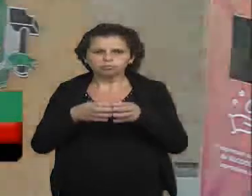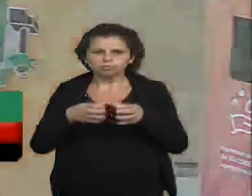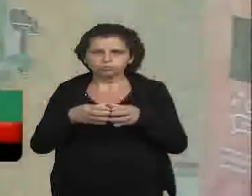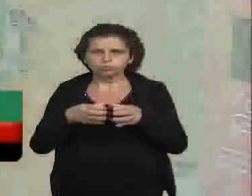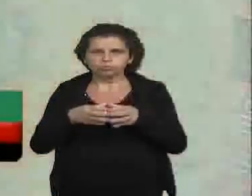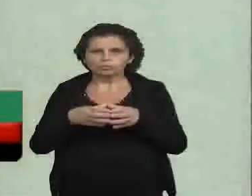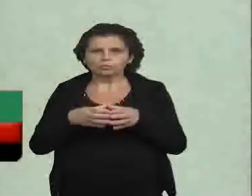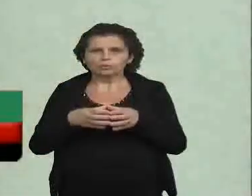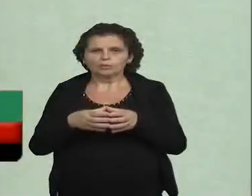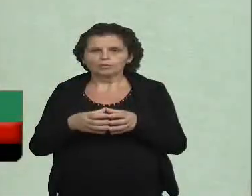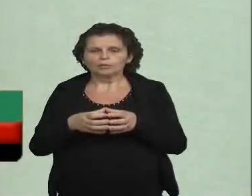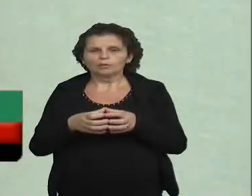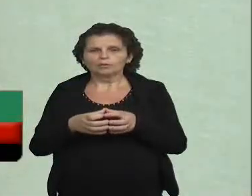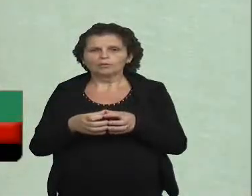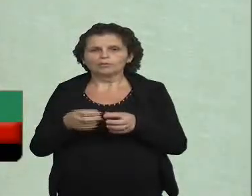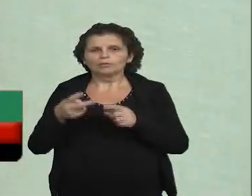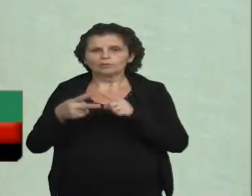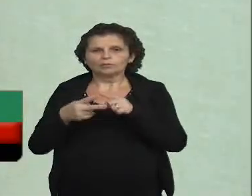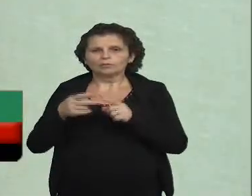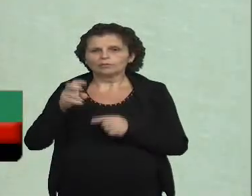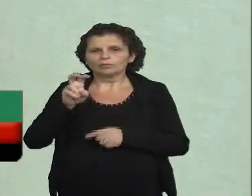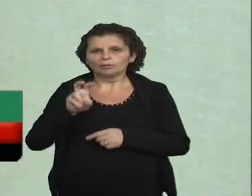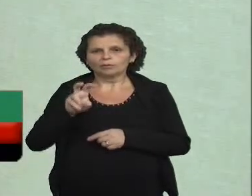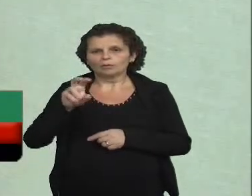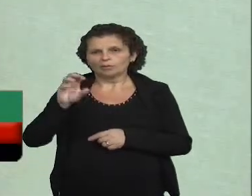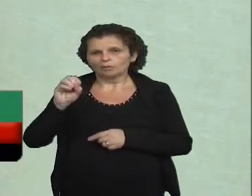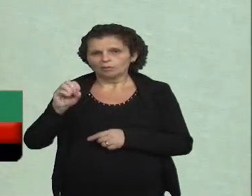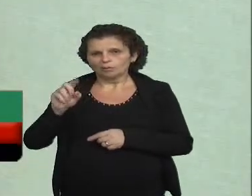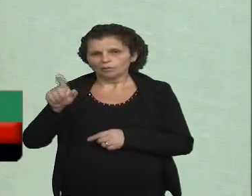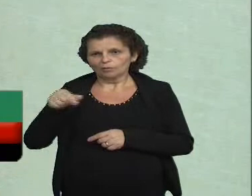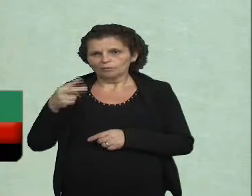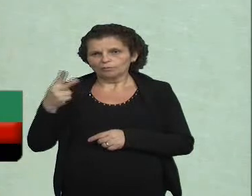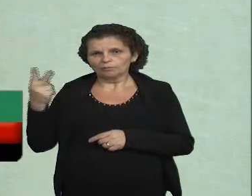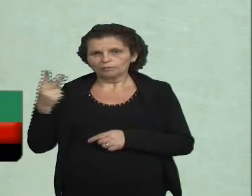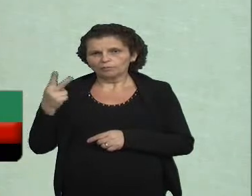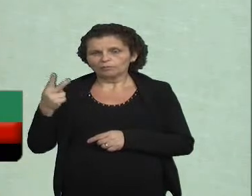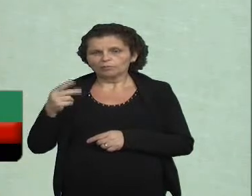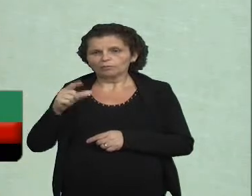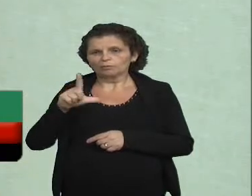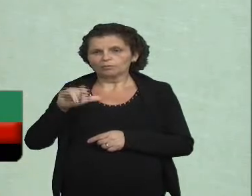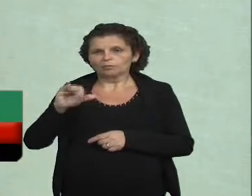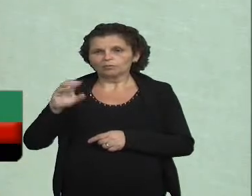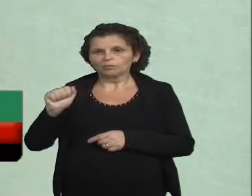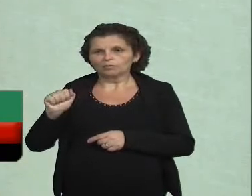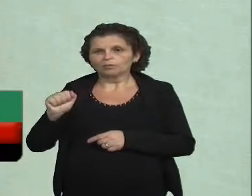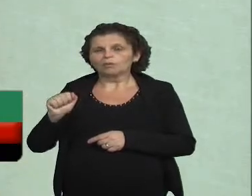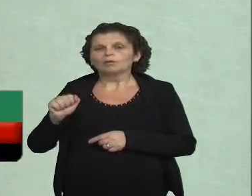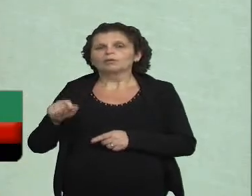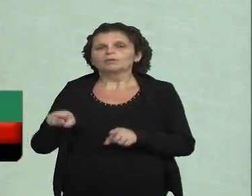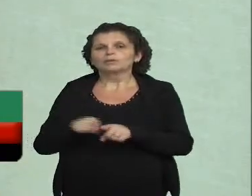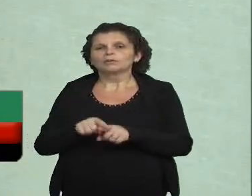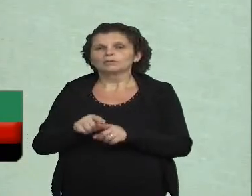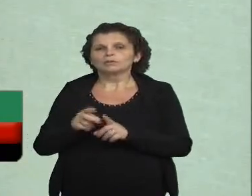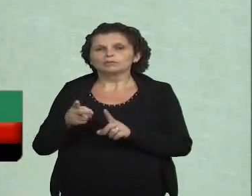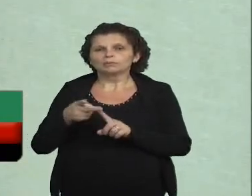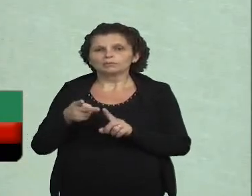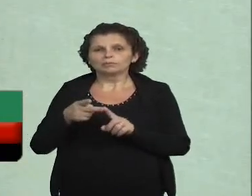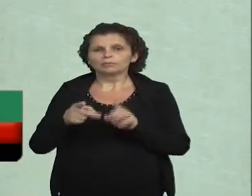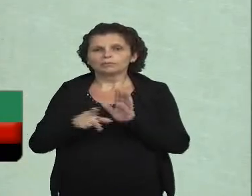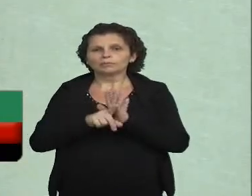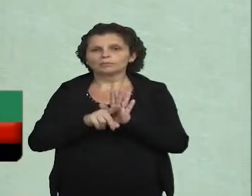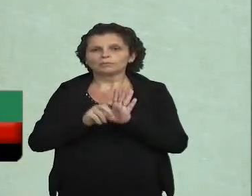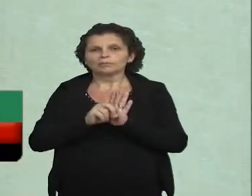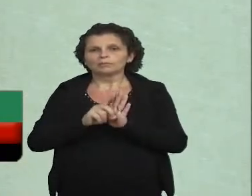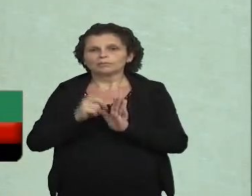o projeto de decreto legislativo número 50 de 2021 da vereadora Lúcia da Saúde e o projeto de decreto legislativo